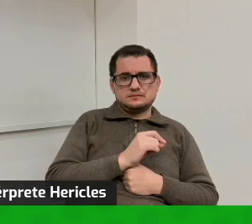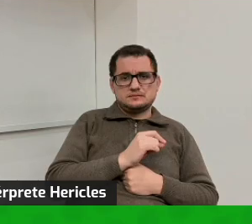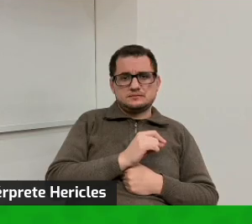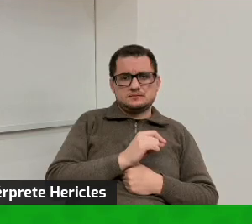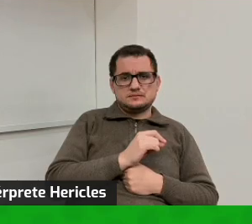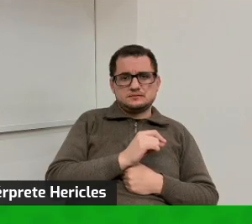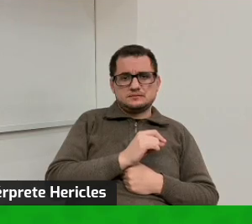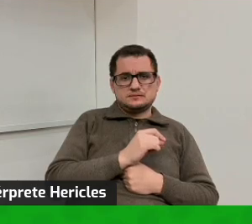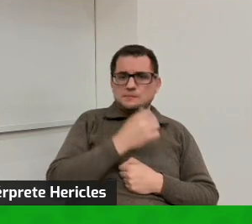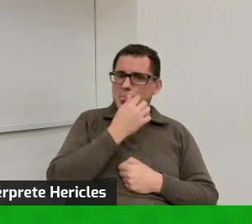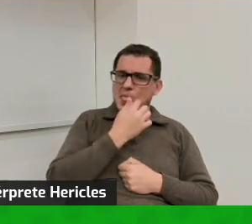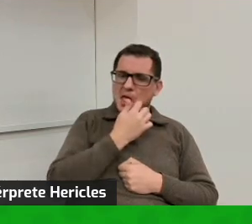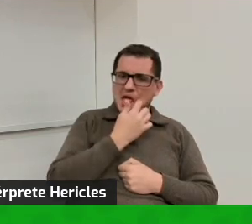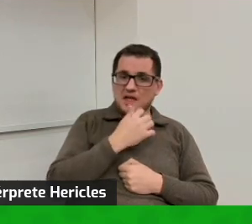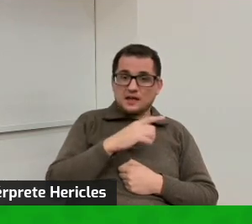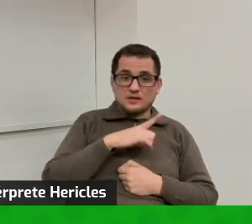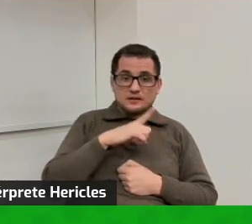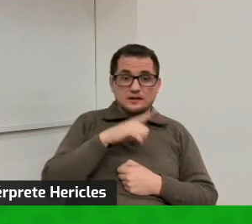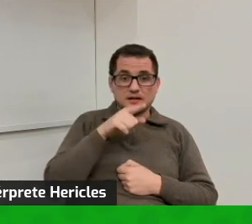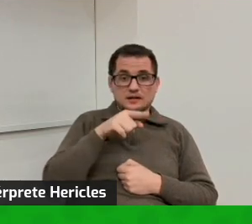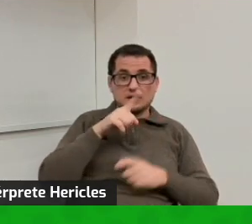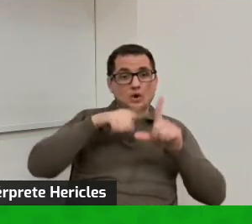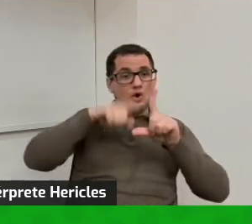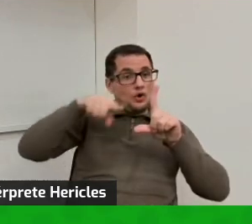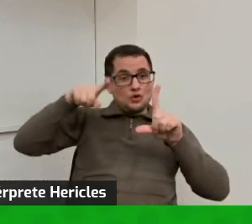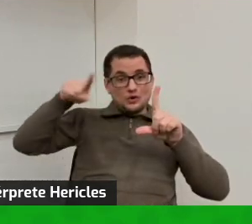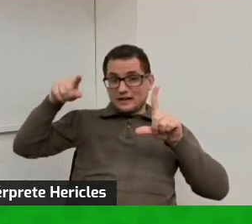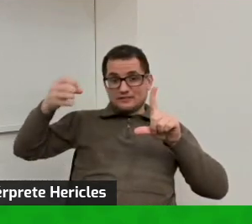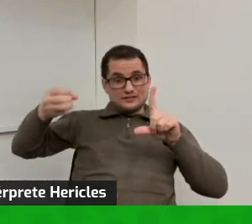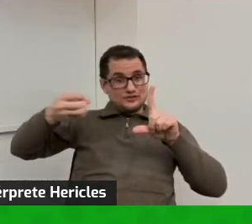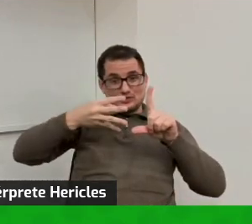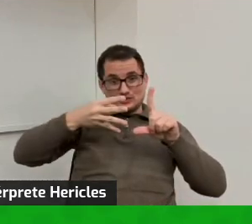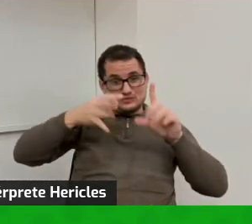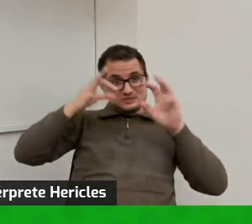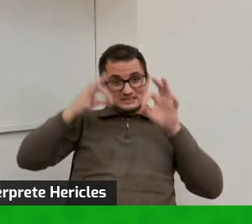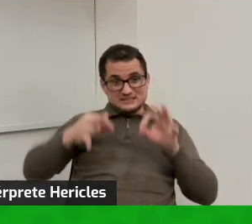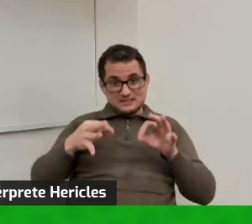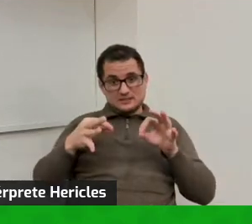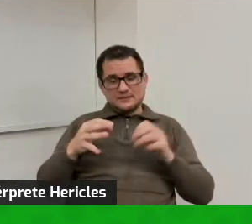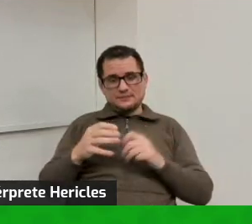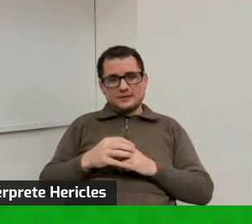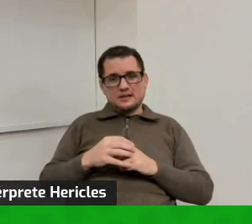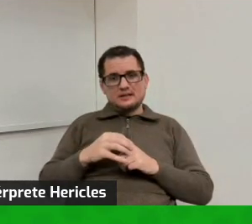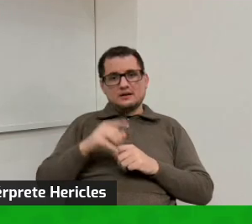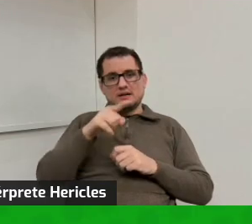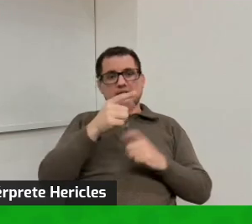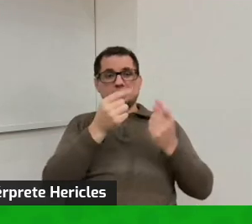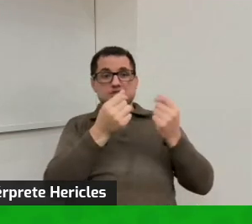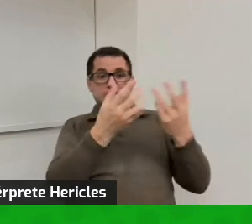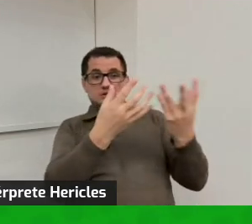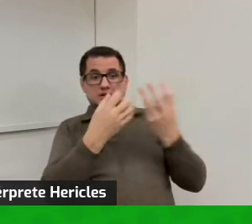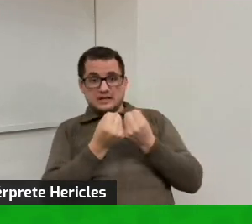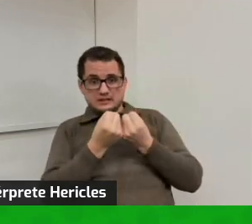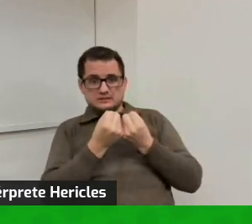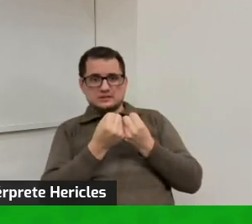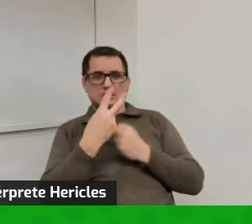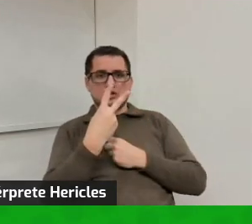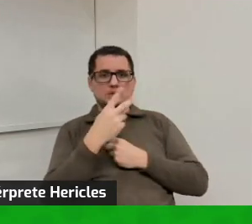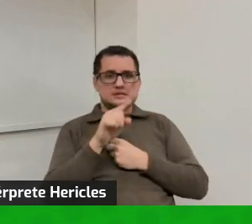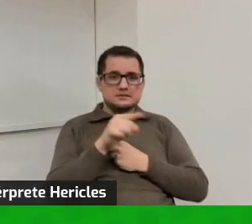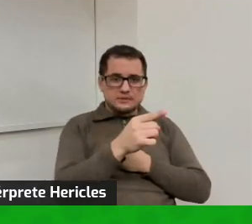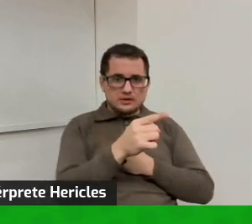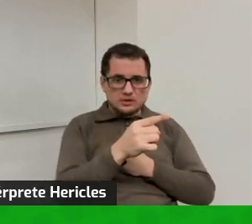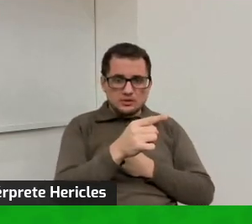março. E eu já tenho também os meus gráficos. Então aqui é o meu gráfico de receita, então foi 2.000, subiu para